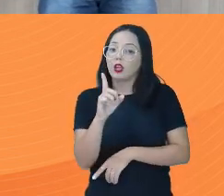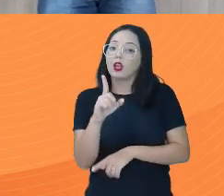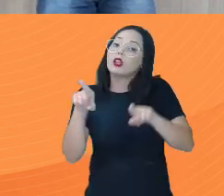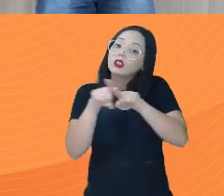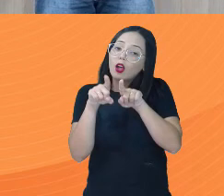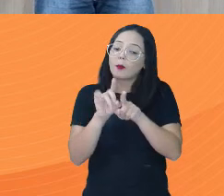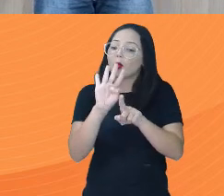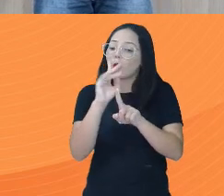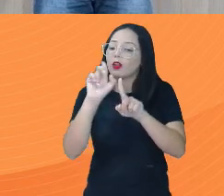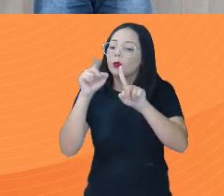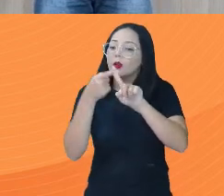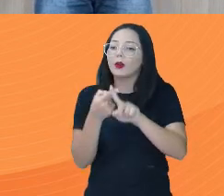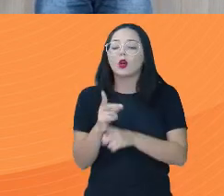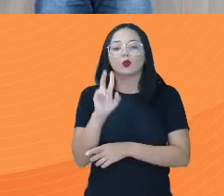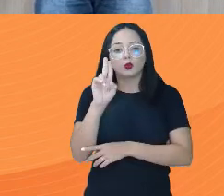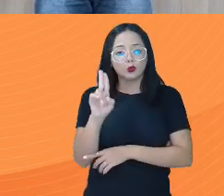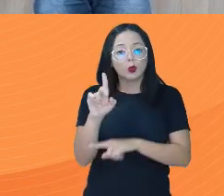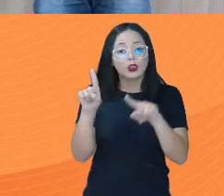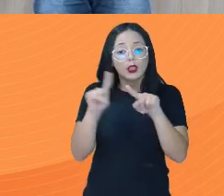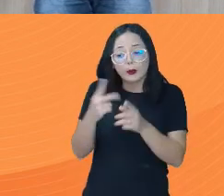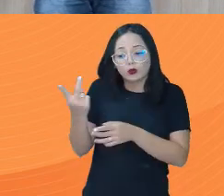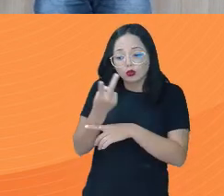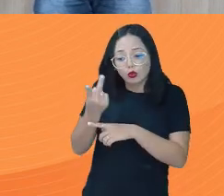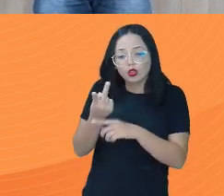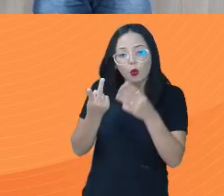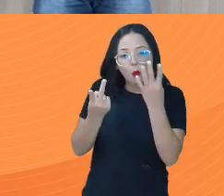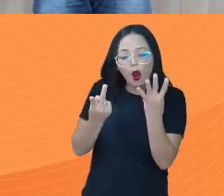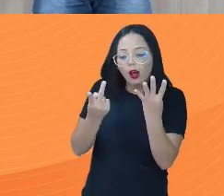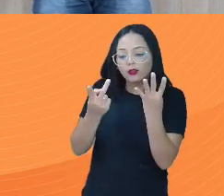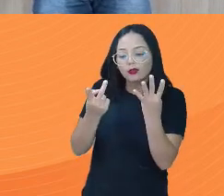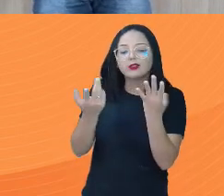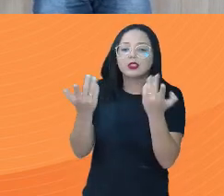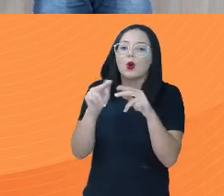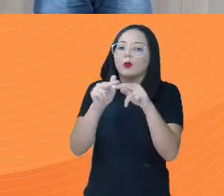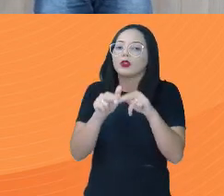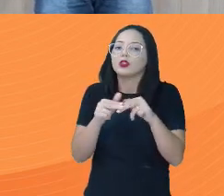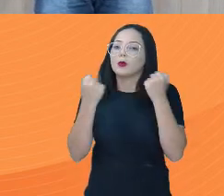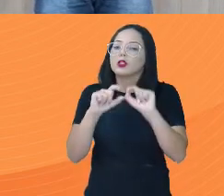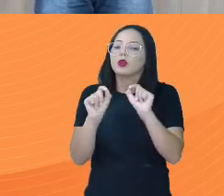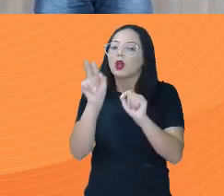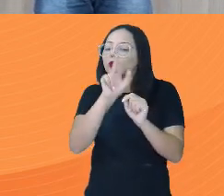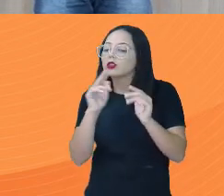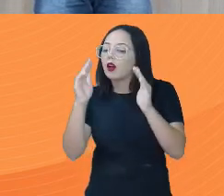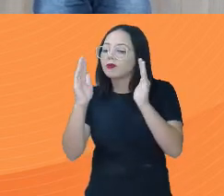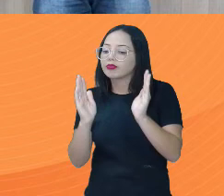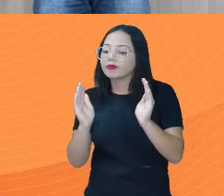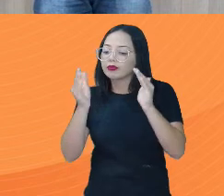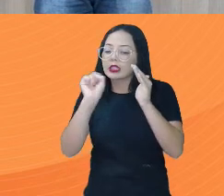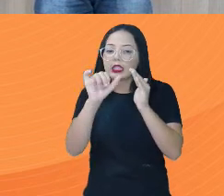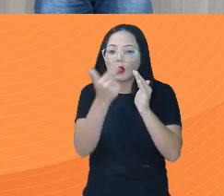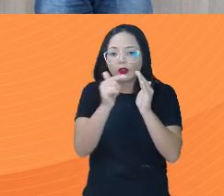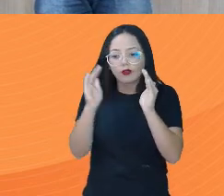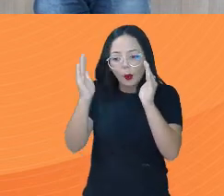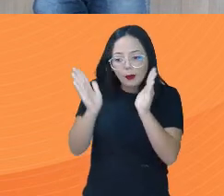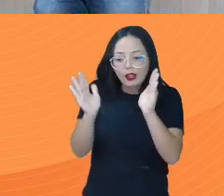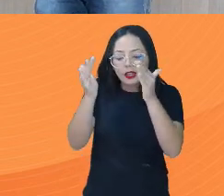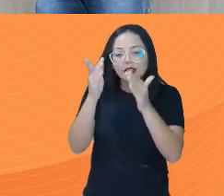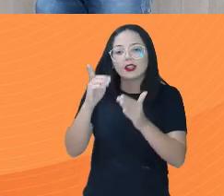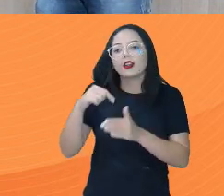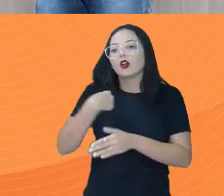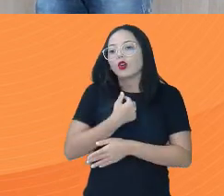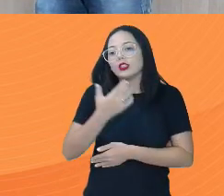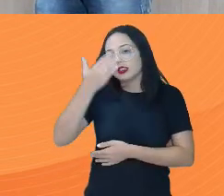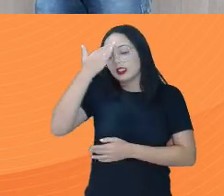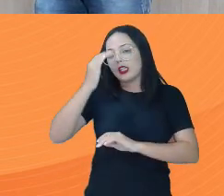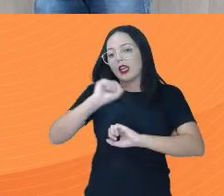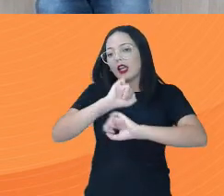o 4 também ele está multiplicando o U, tá bom? Então, por isso que você tem que colocar aí o parênteses. Se não tivesse o parênteses,